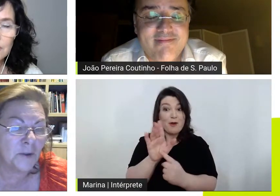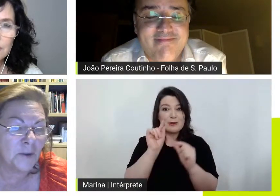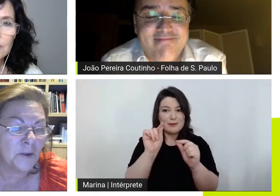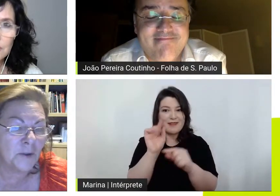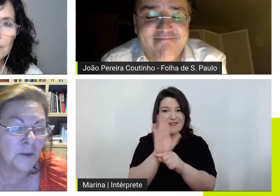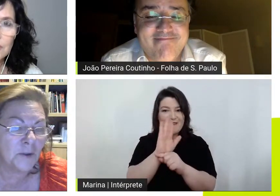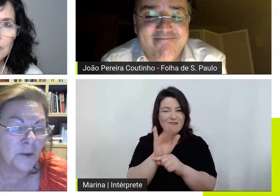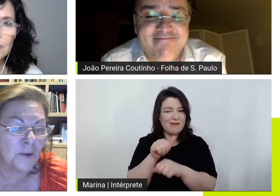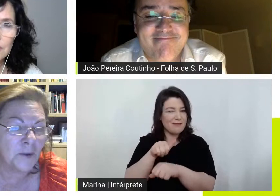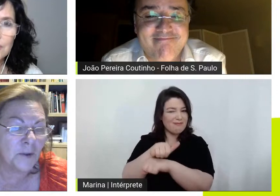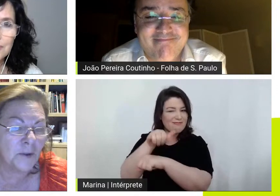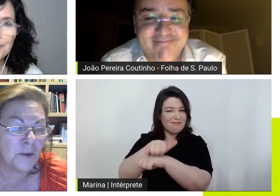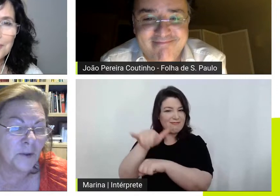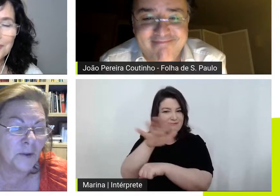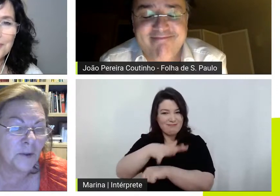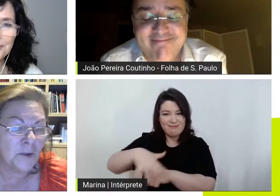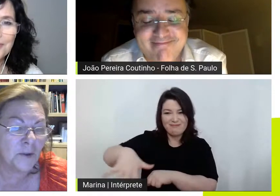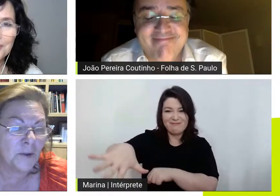né